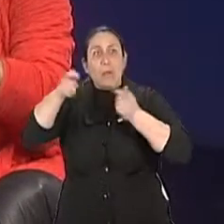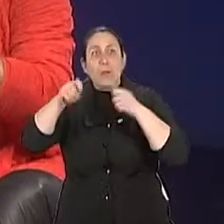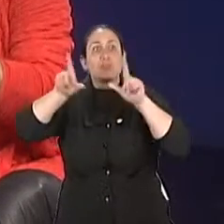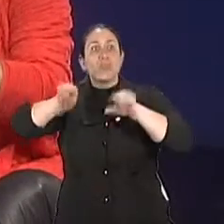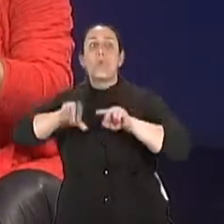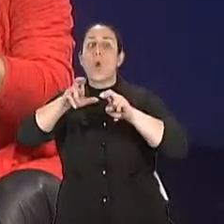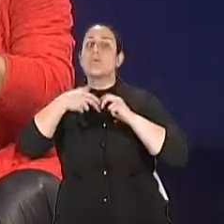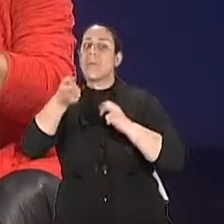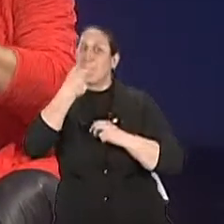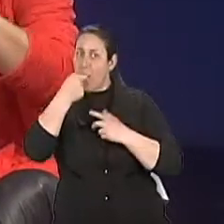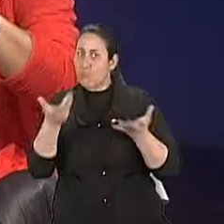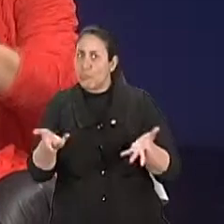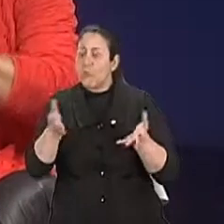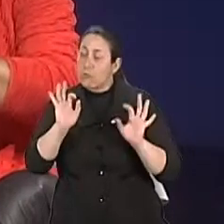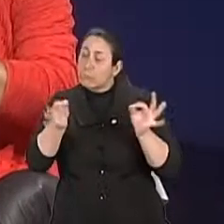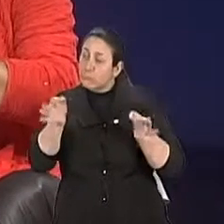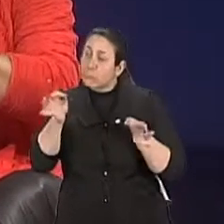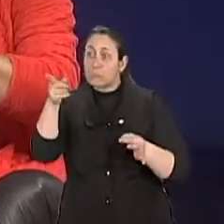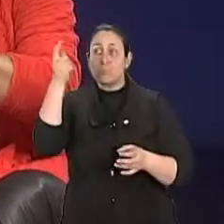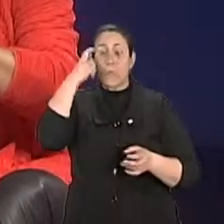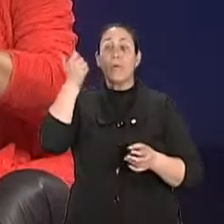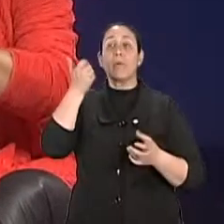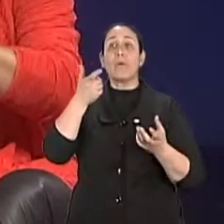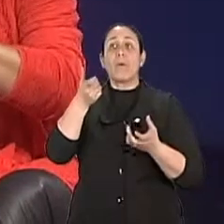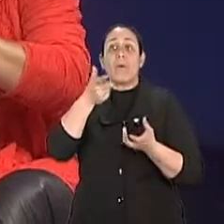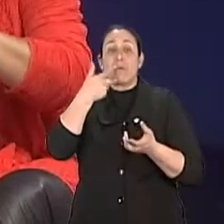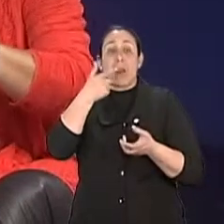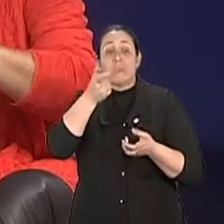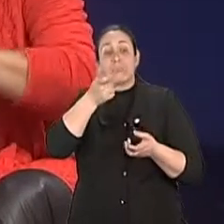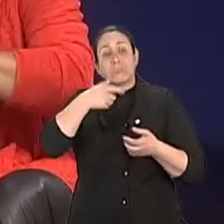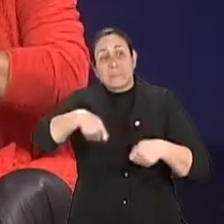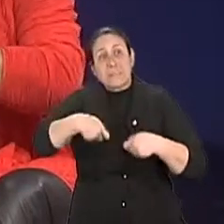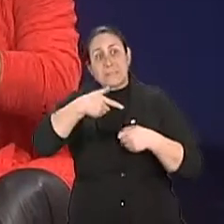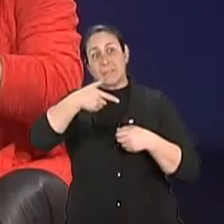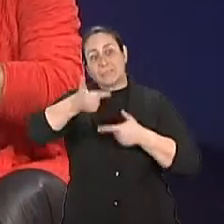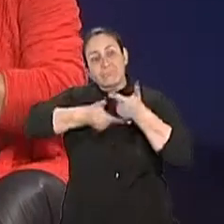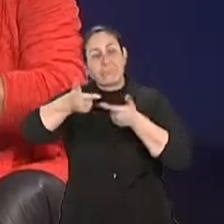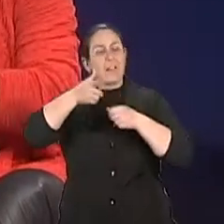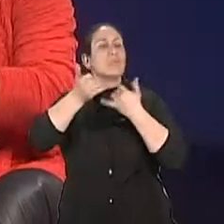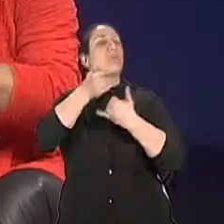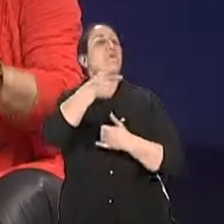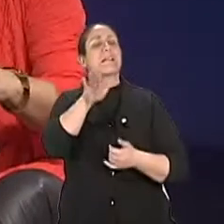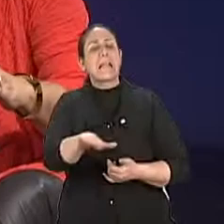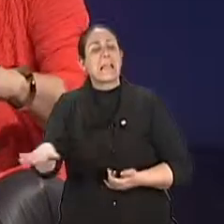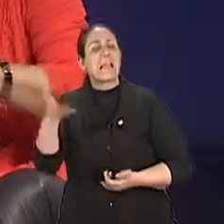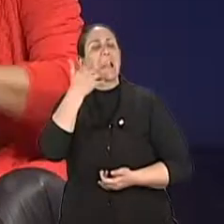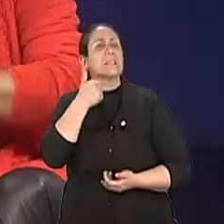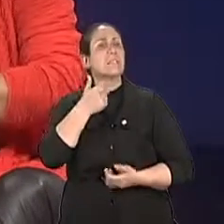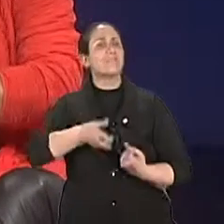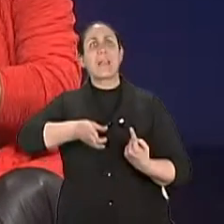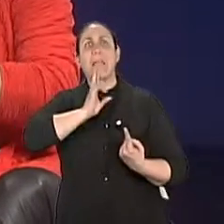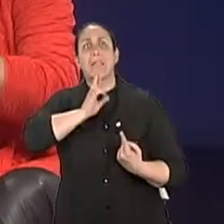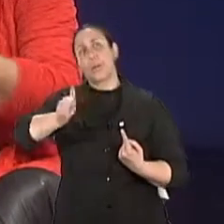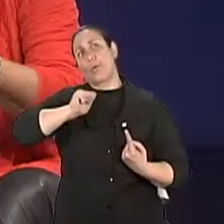ainda sobre essa prevenção, porque a gente não vai falar em marcas, mas, por exemplo, crianças que consomem refrigerante sistematicamente, crianças